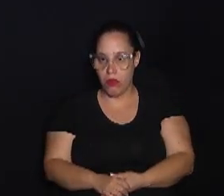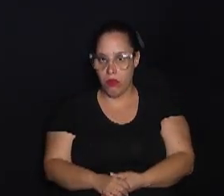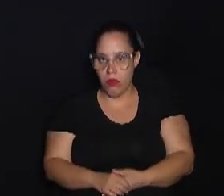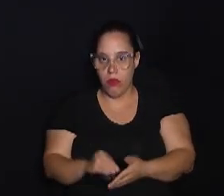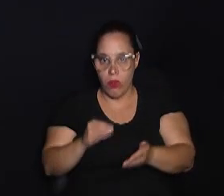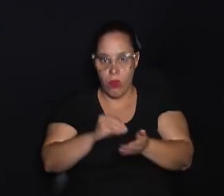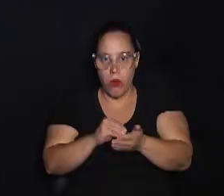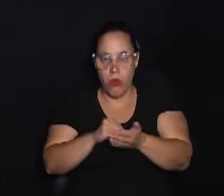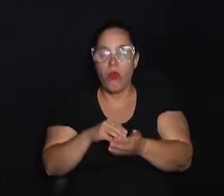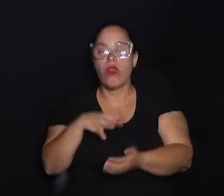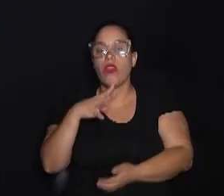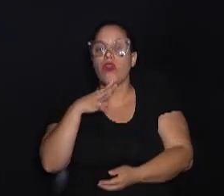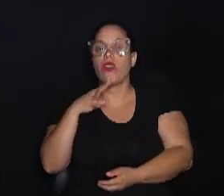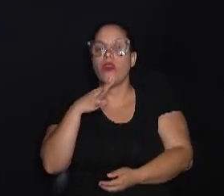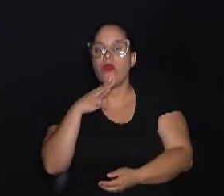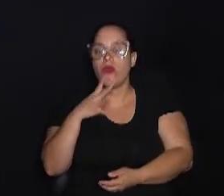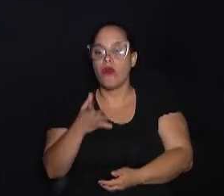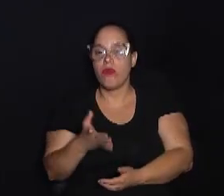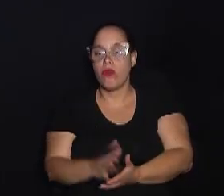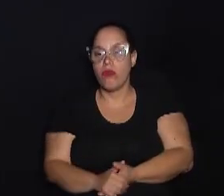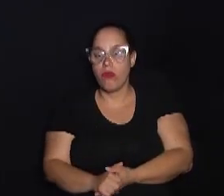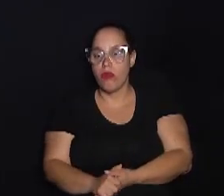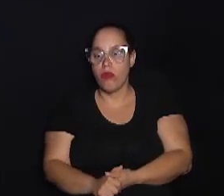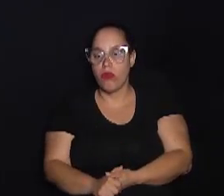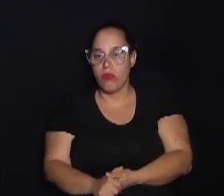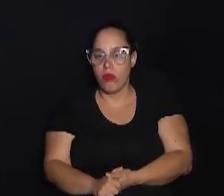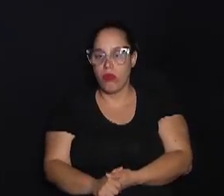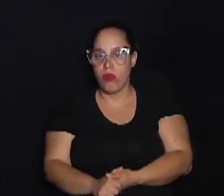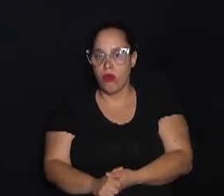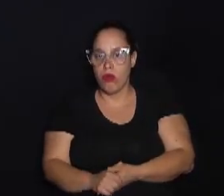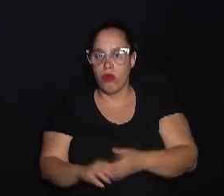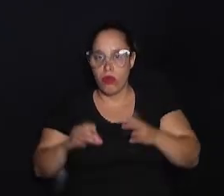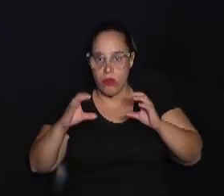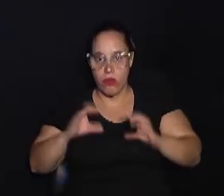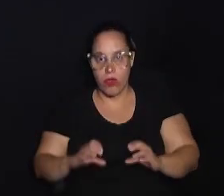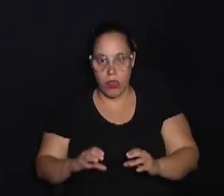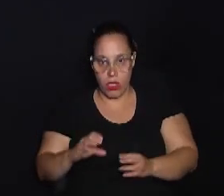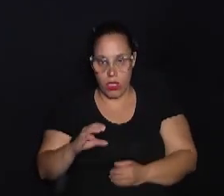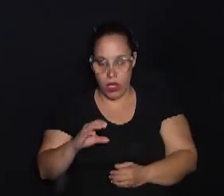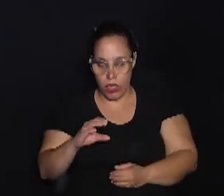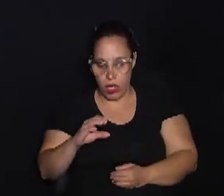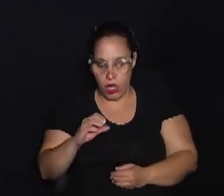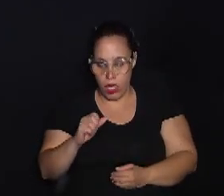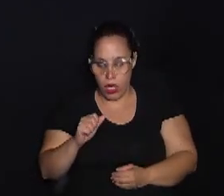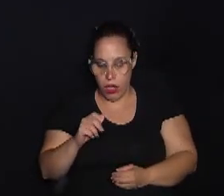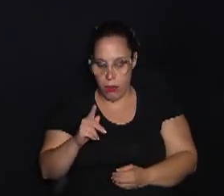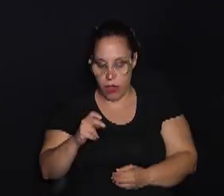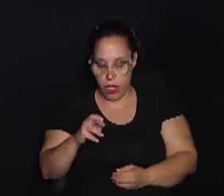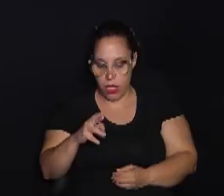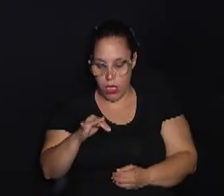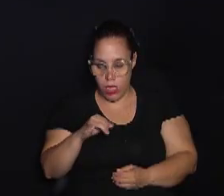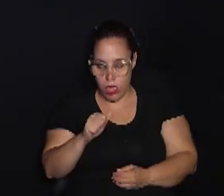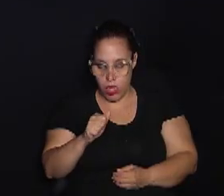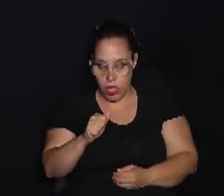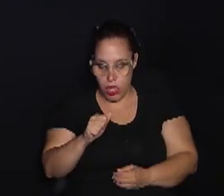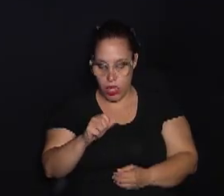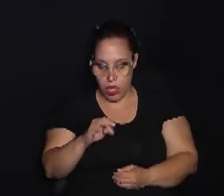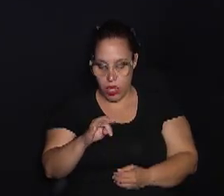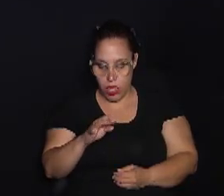de conhecimento, né, possam expressar ali algum comportamento capacitista. O que é isso? É uma pessoa que pode